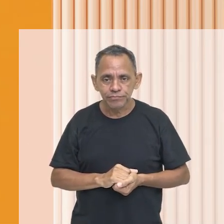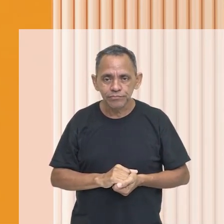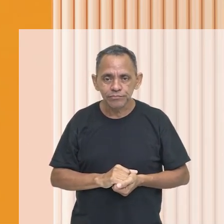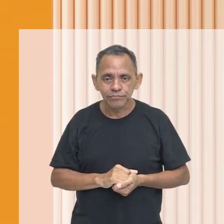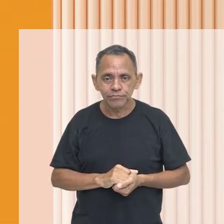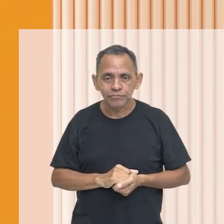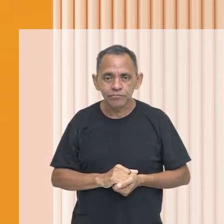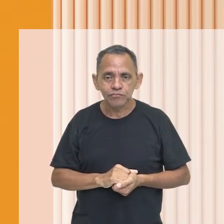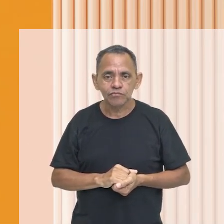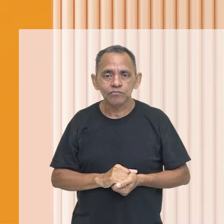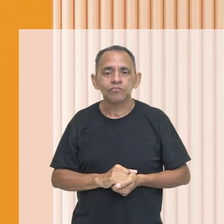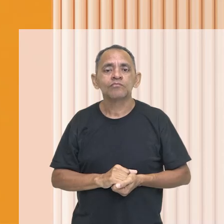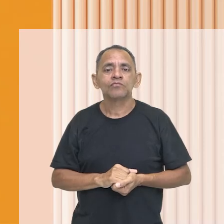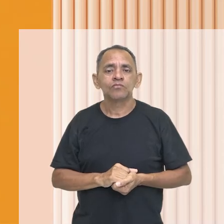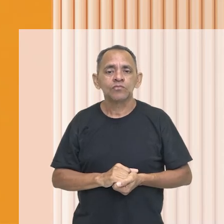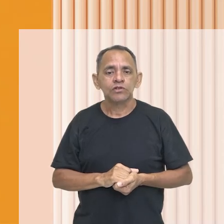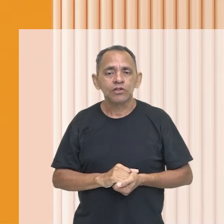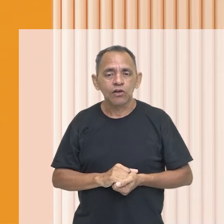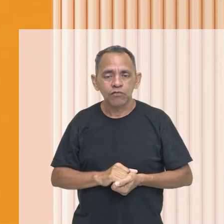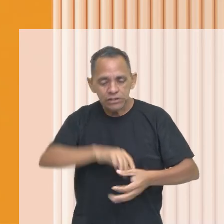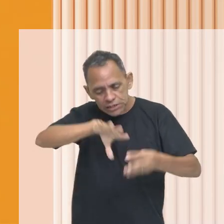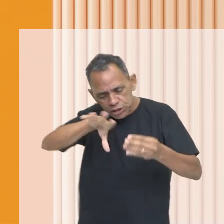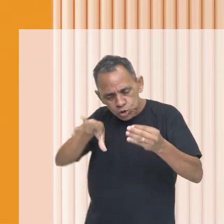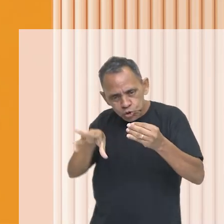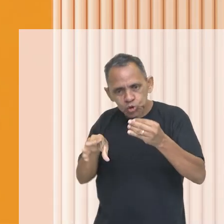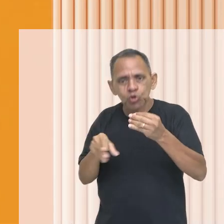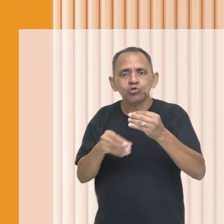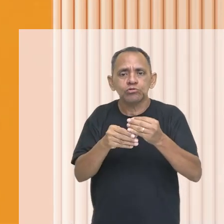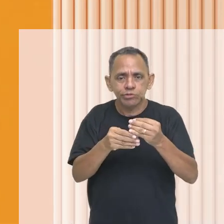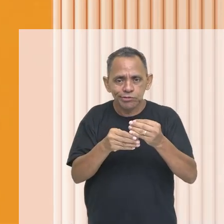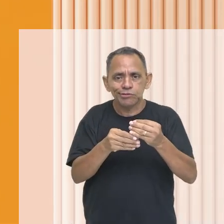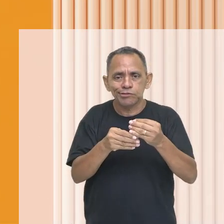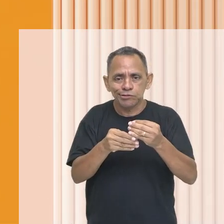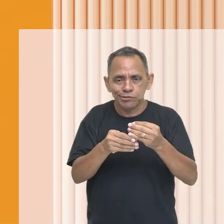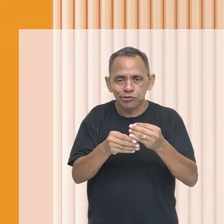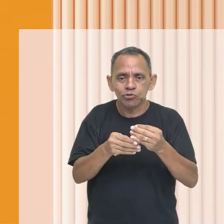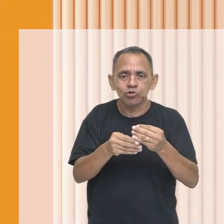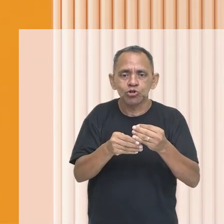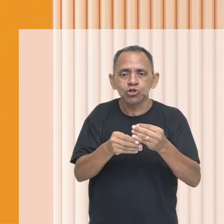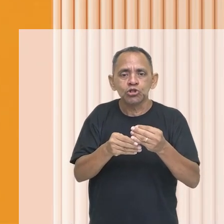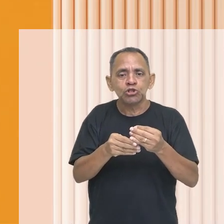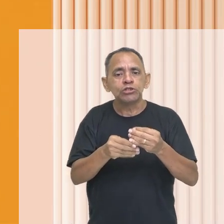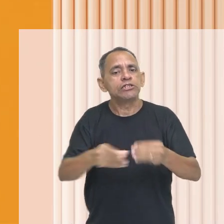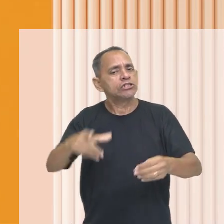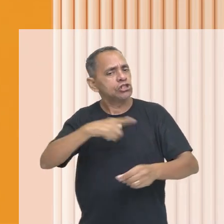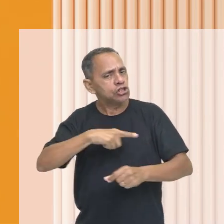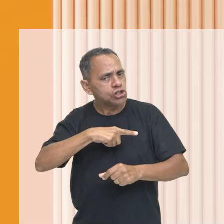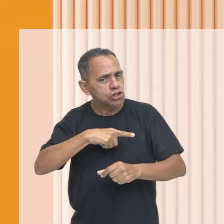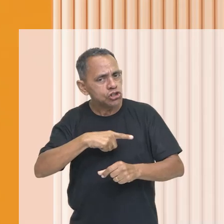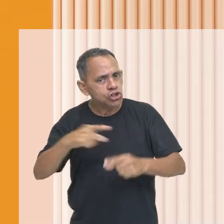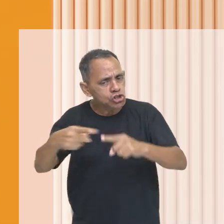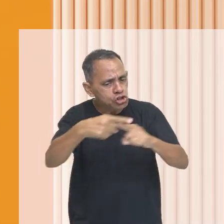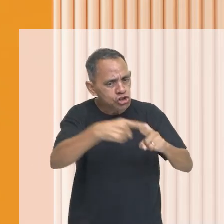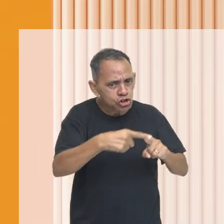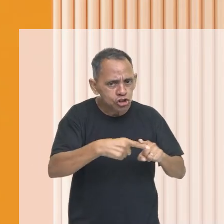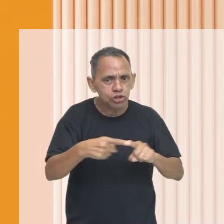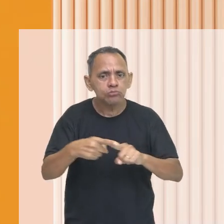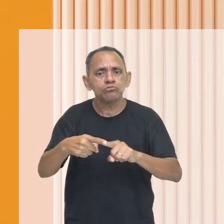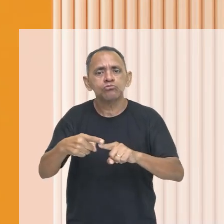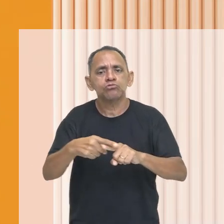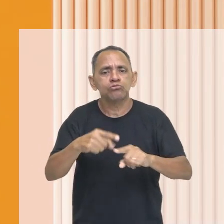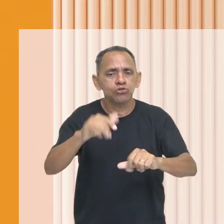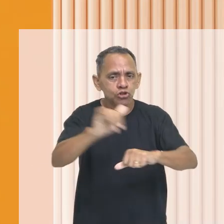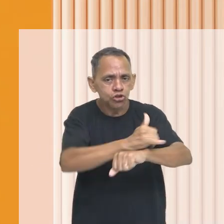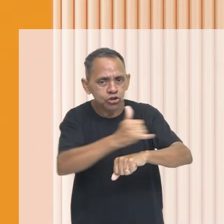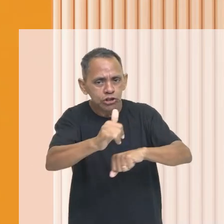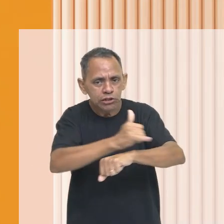ser inserido nessa dinâmica. E, num primeiro momento, qual vai ser a dinâmica?